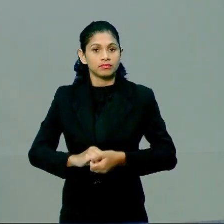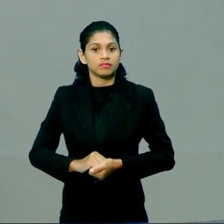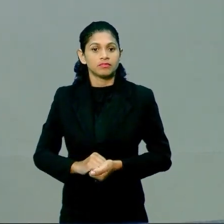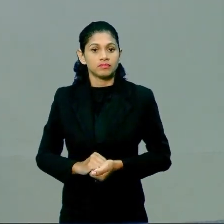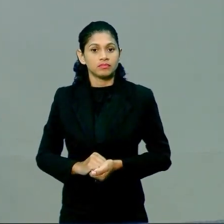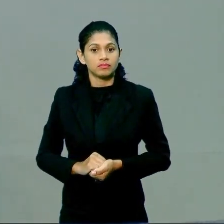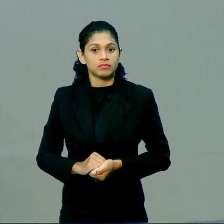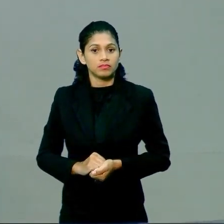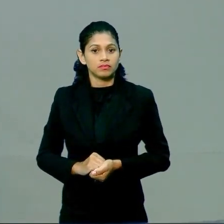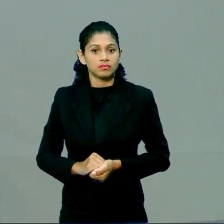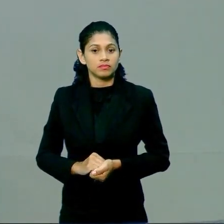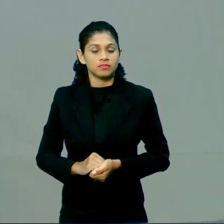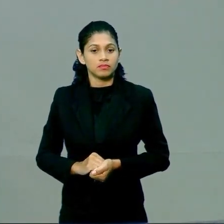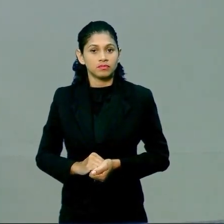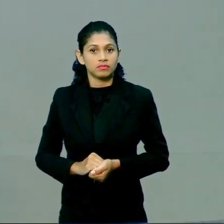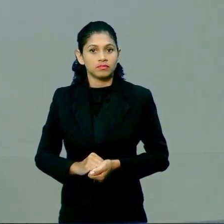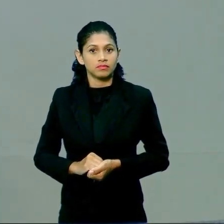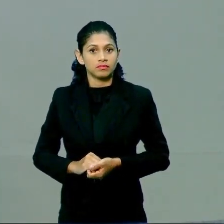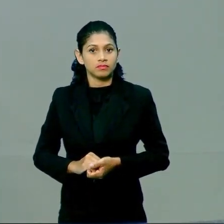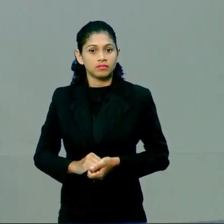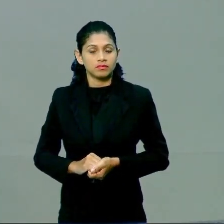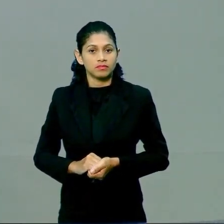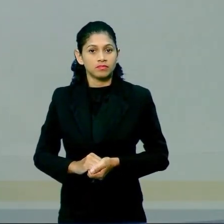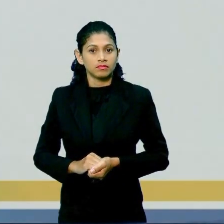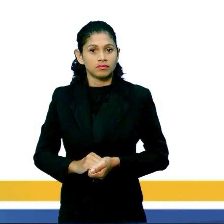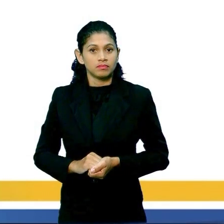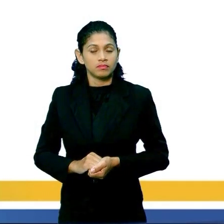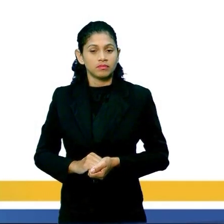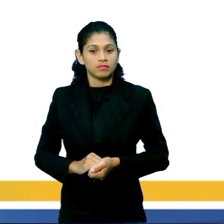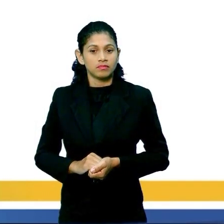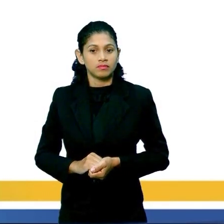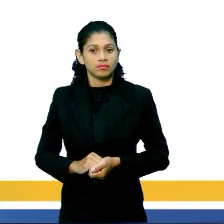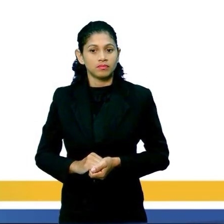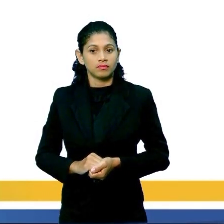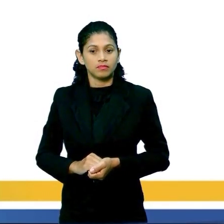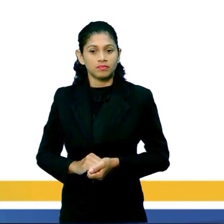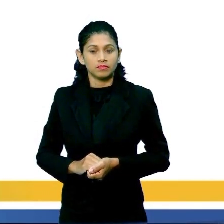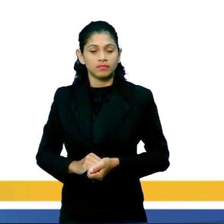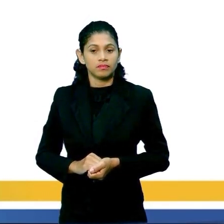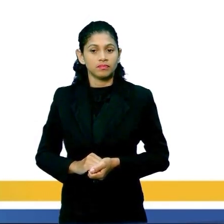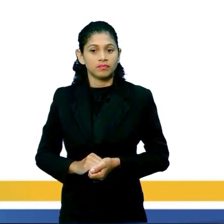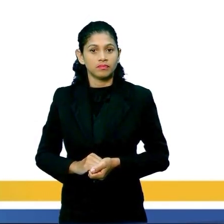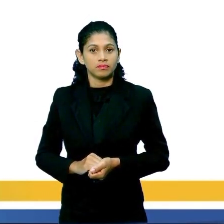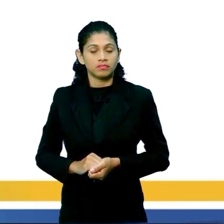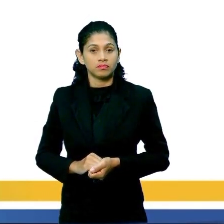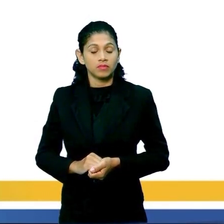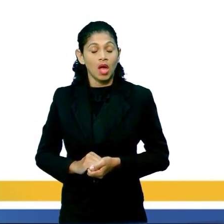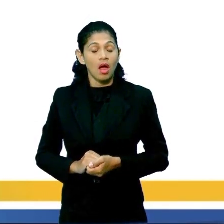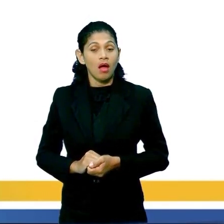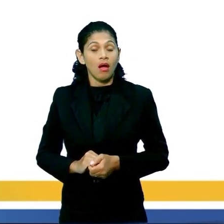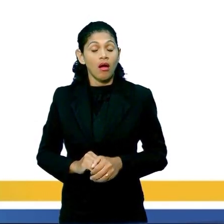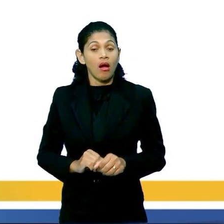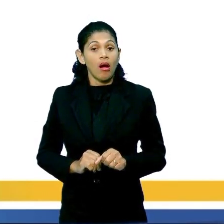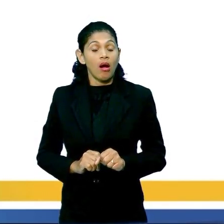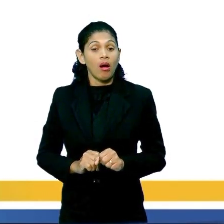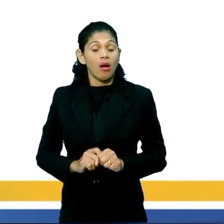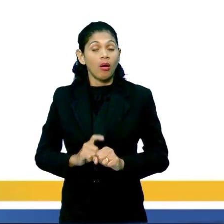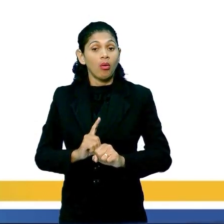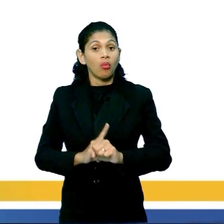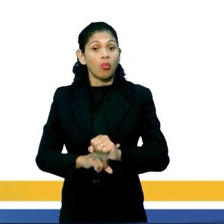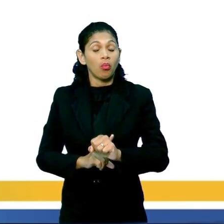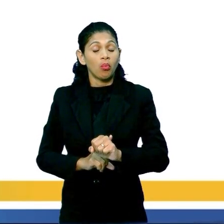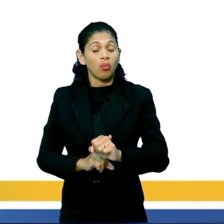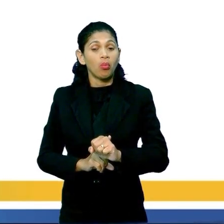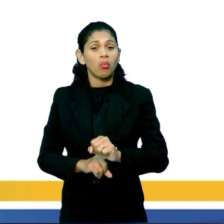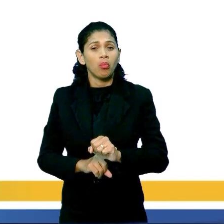ser substituído pelo mass pelo Cine embargo tá então ele porém Ó no momento que ele foi fazer isso ele sentiu